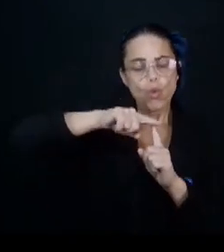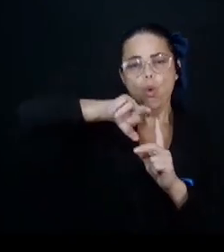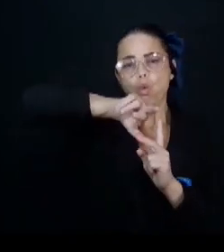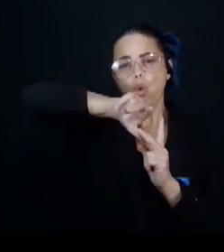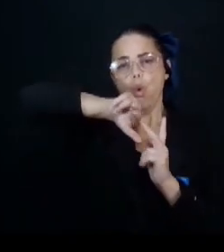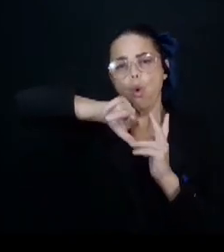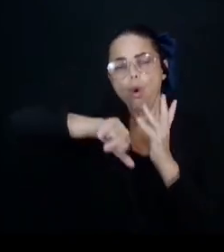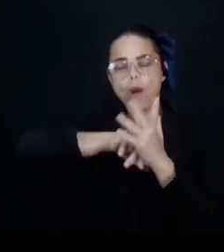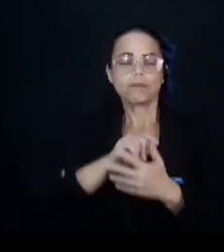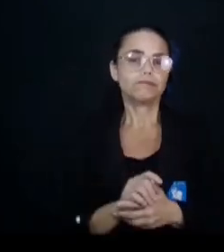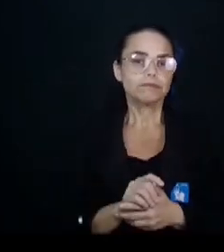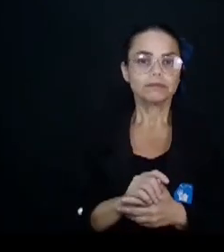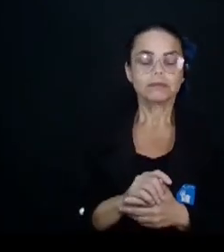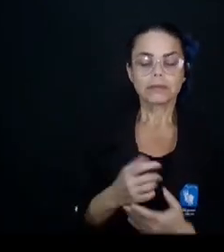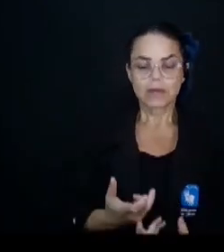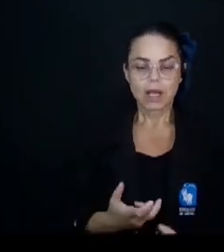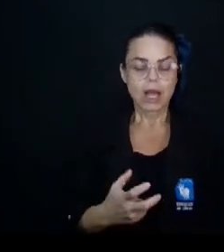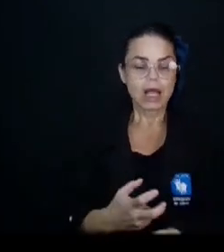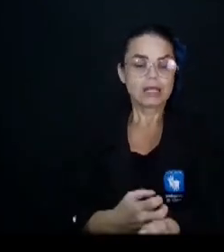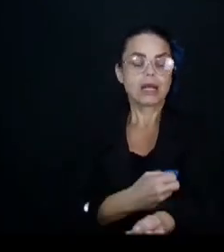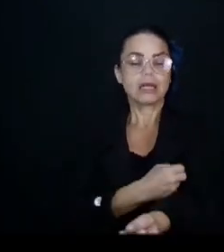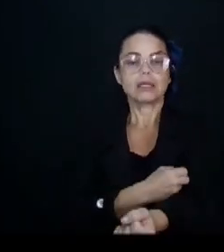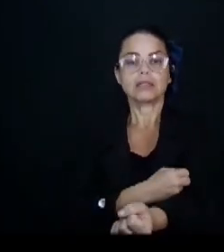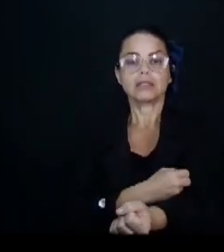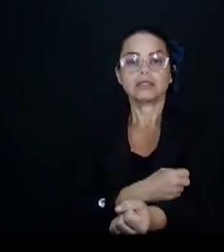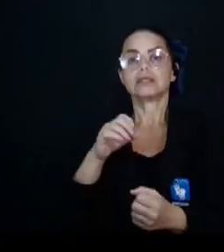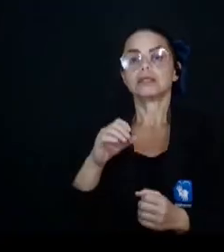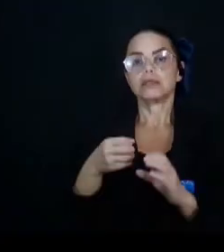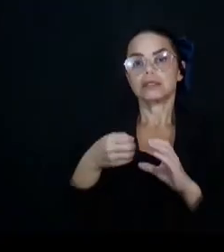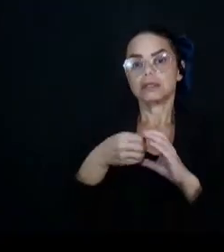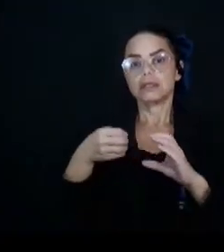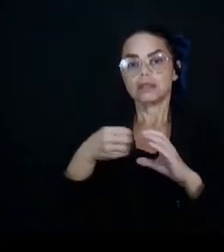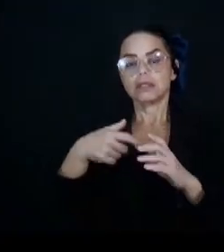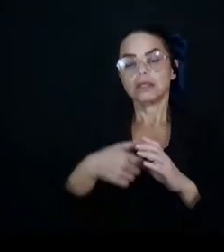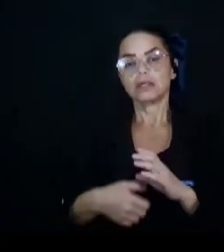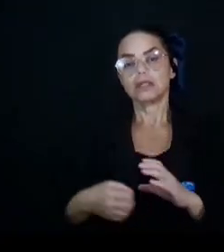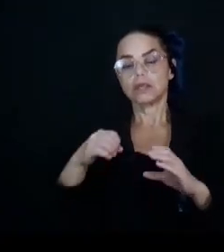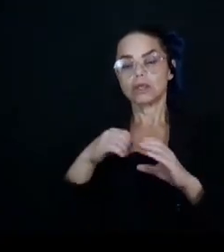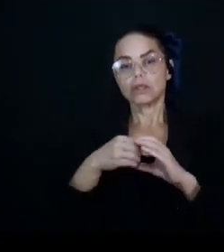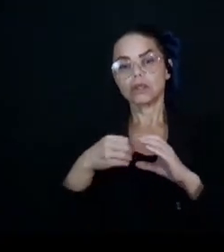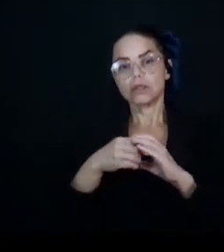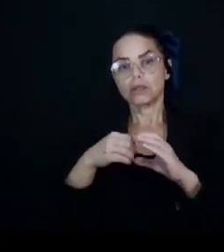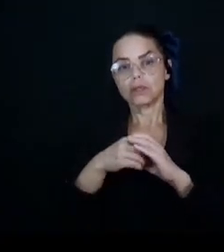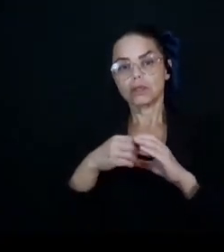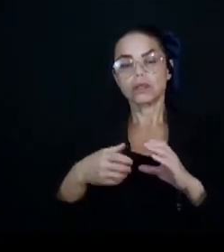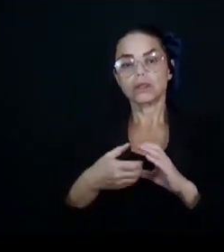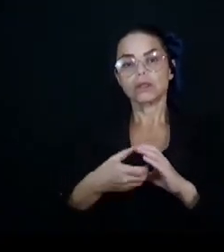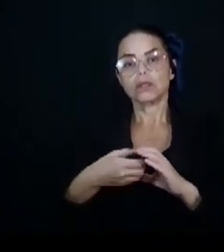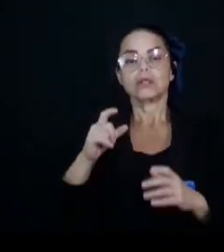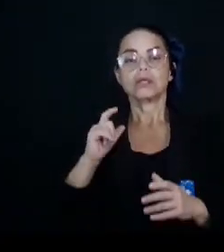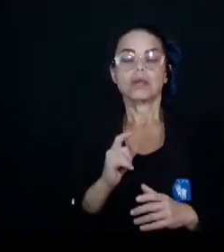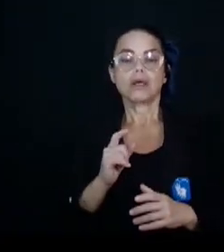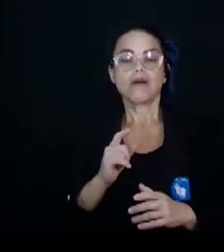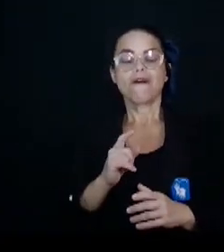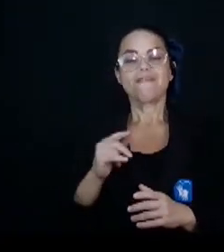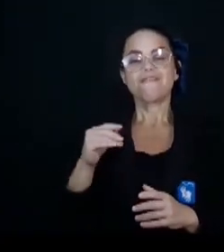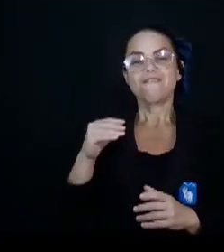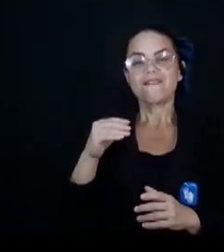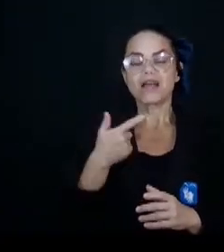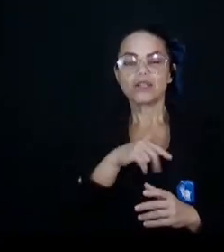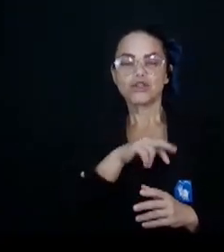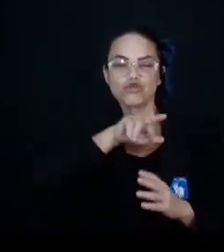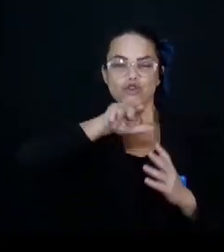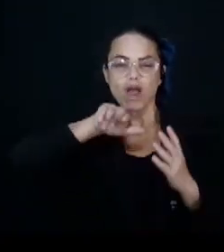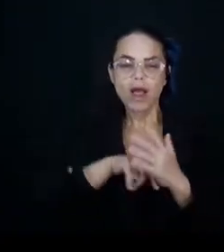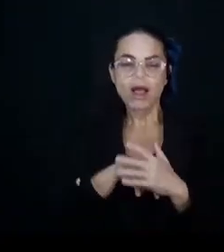cânceres das células troncos da gente, então, de células bem mais imaturas, por isso dão sintomas